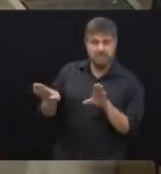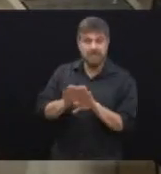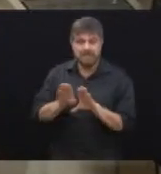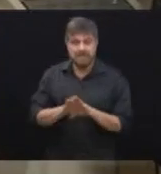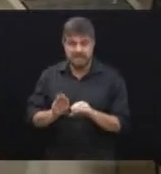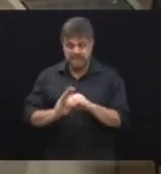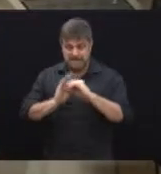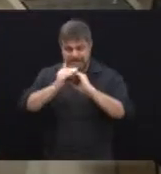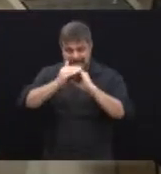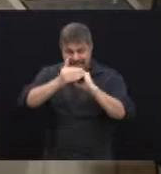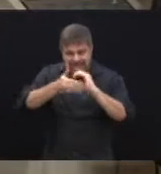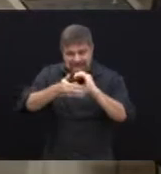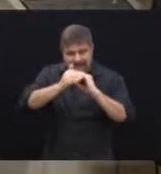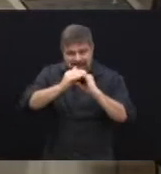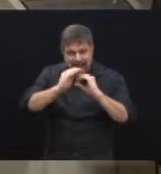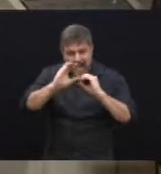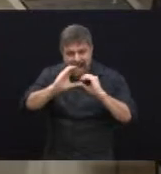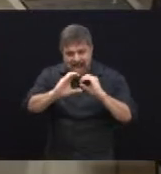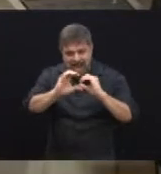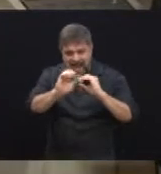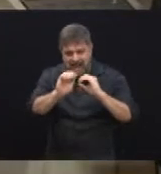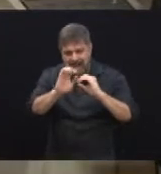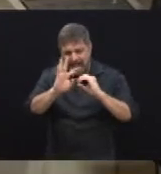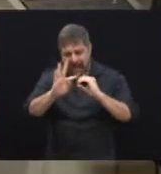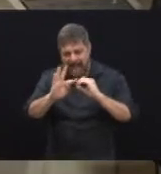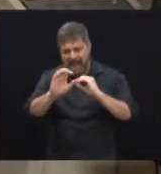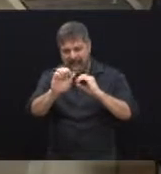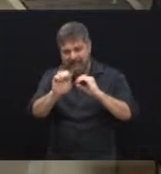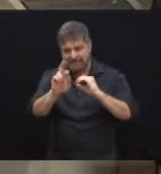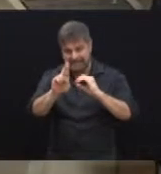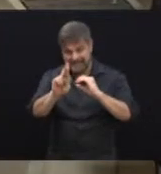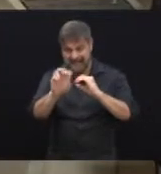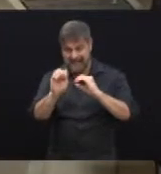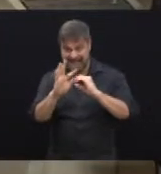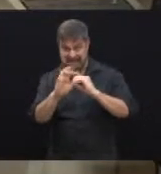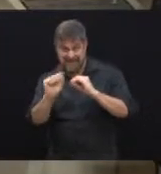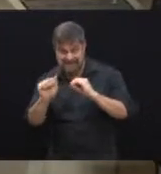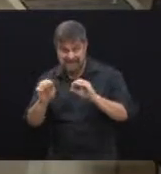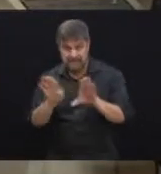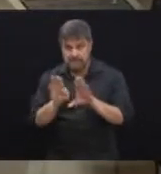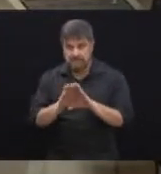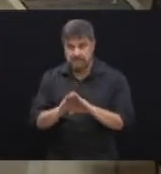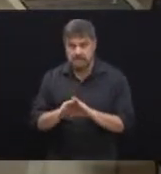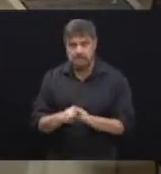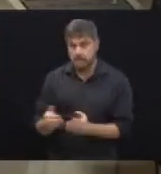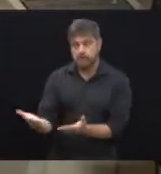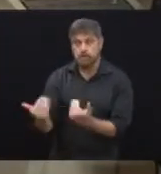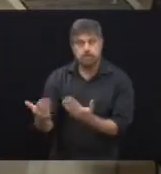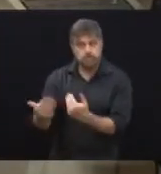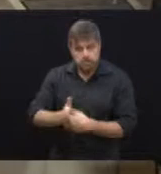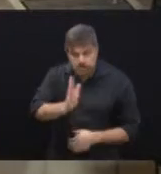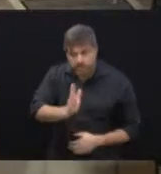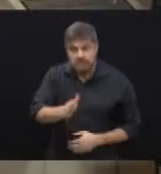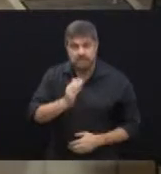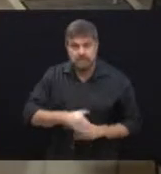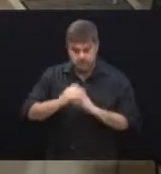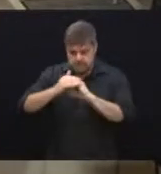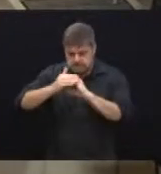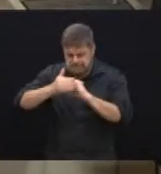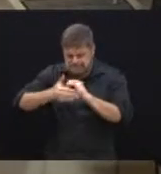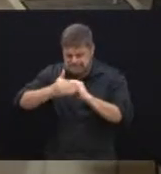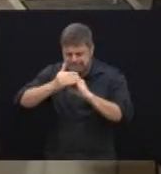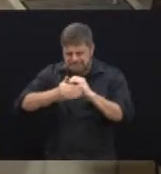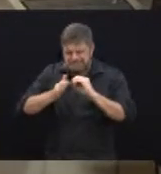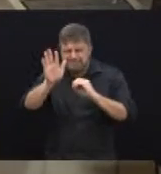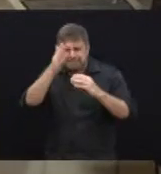e cirurgias principalmente de catarata, que agora parece que as cataratas aparecem mais cedo e a gente